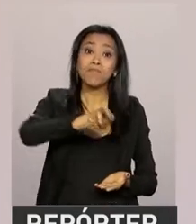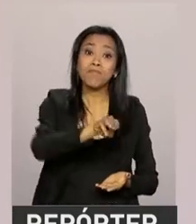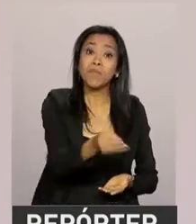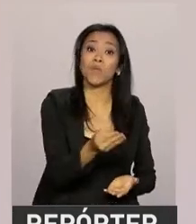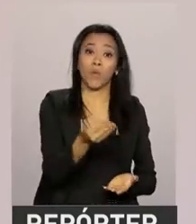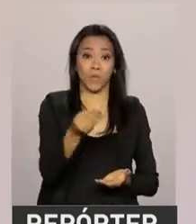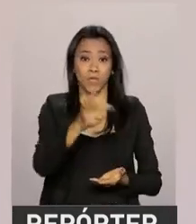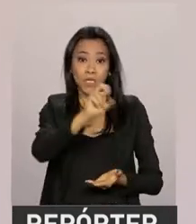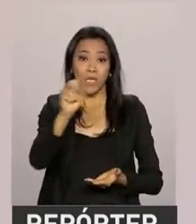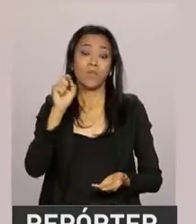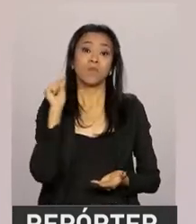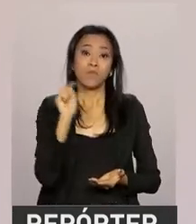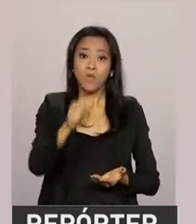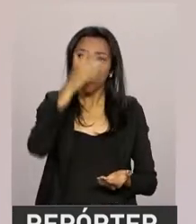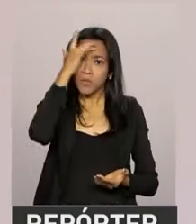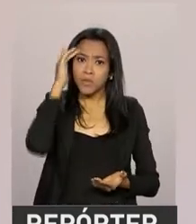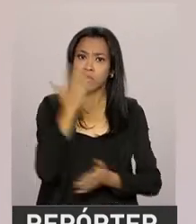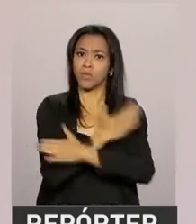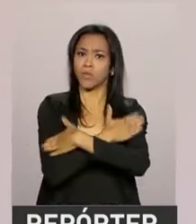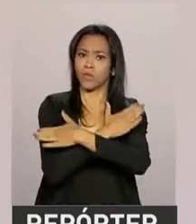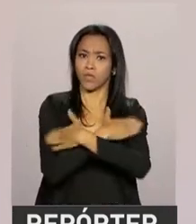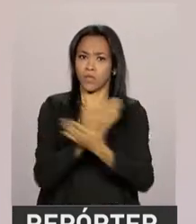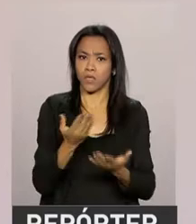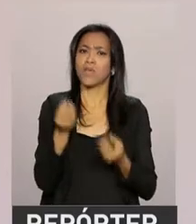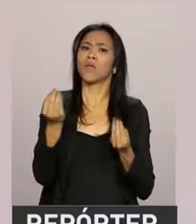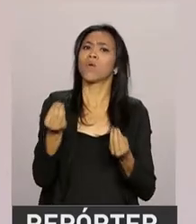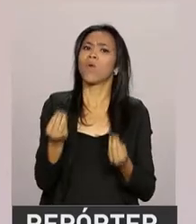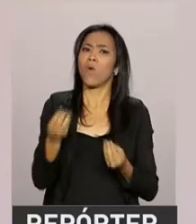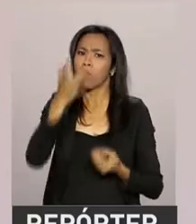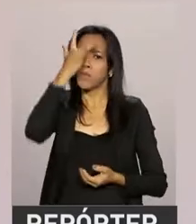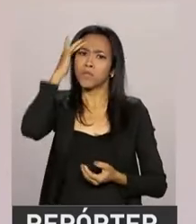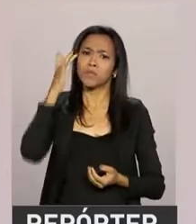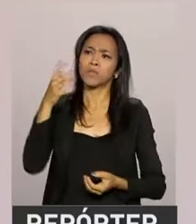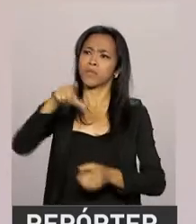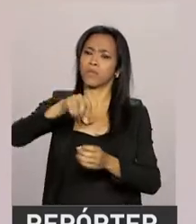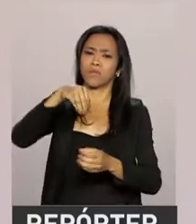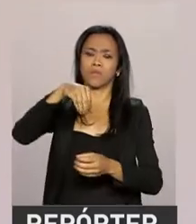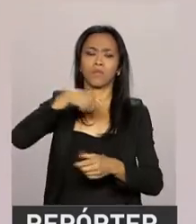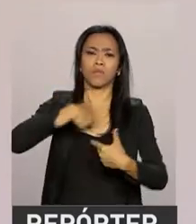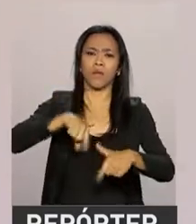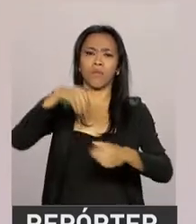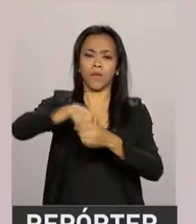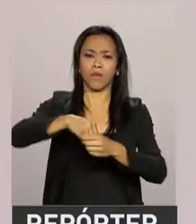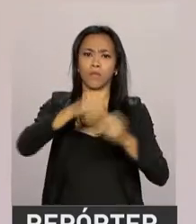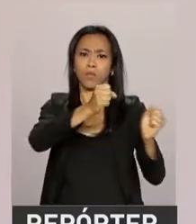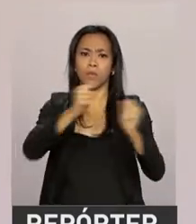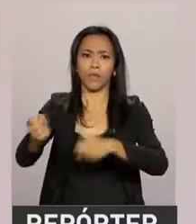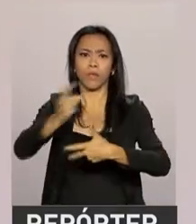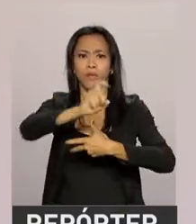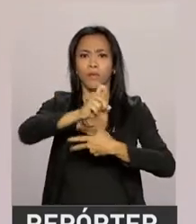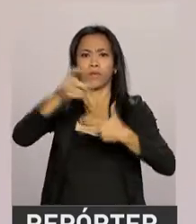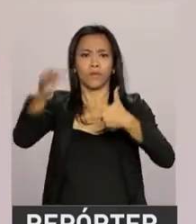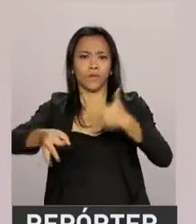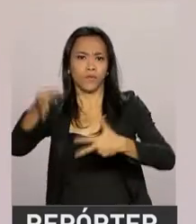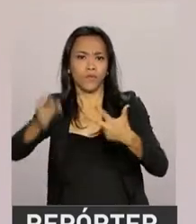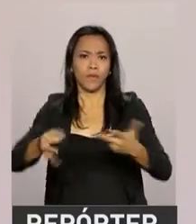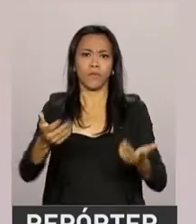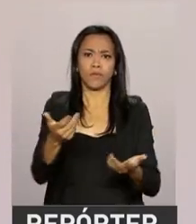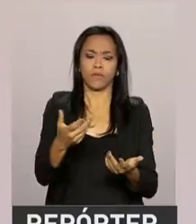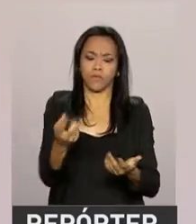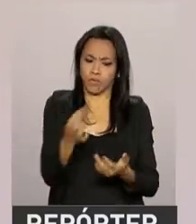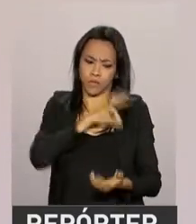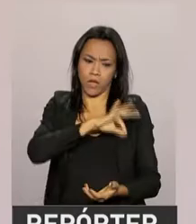no brasil e nós temos marajás no novo executivo no executivo legislativo judiciário e isso é inaceitável a medida do governo